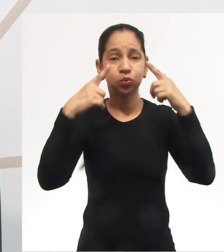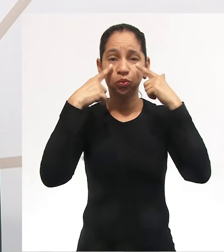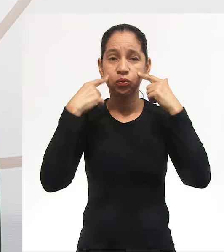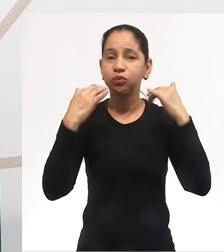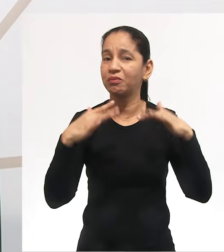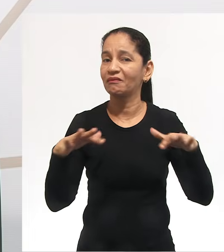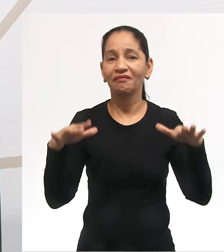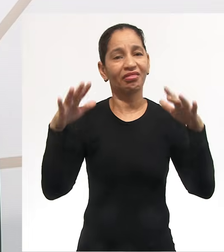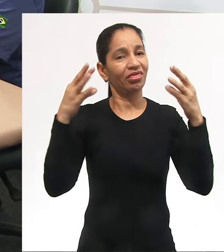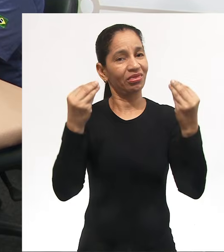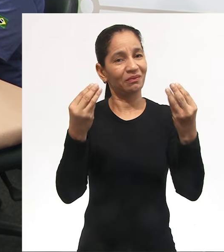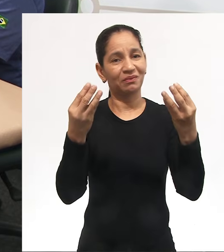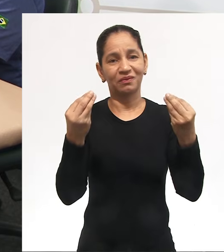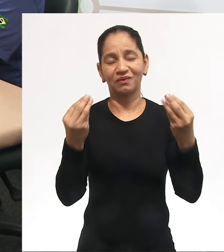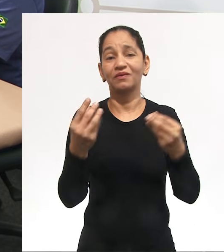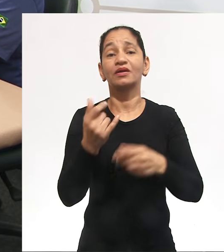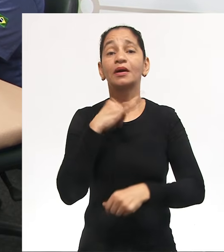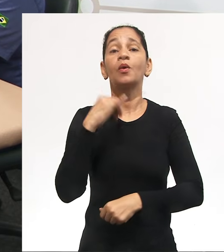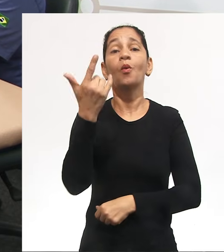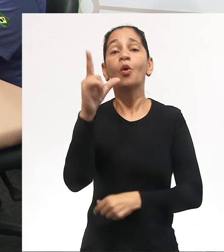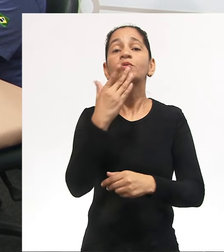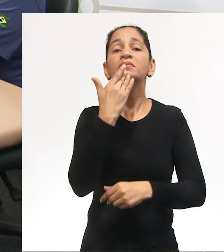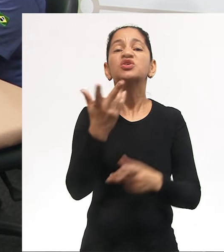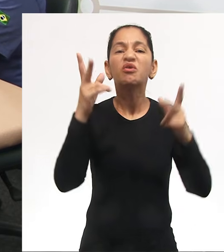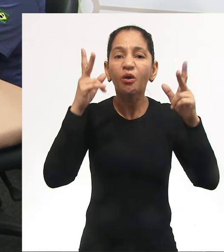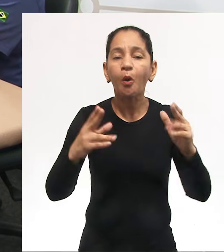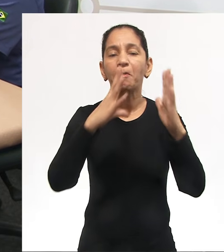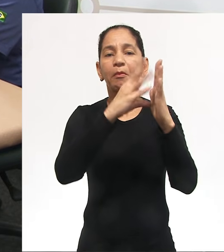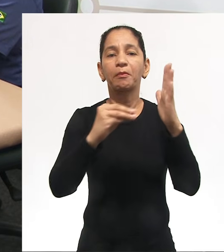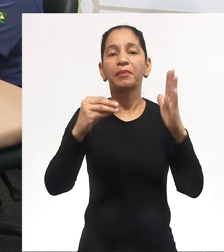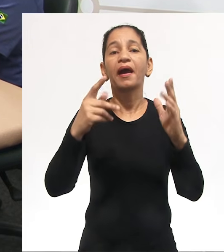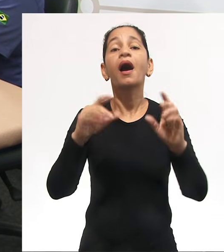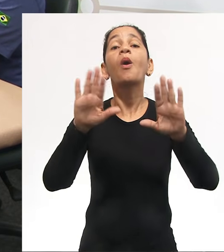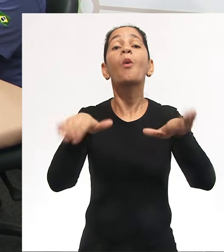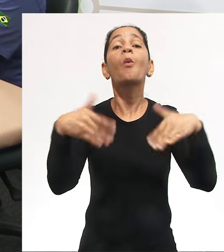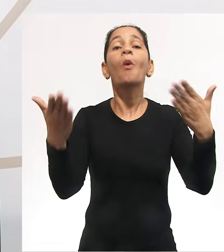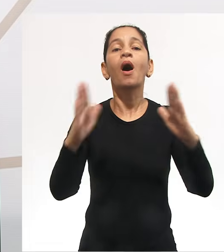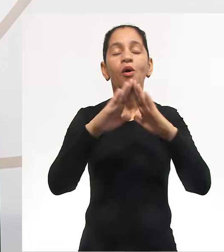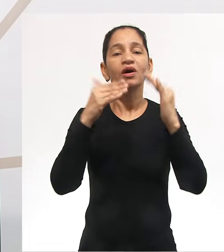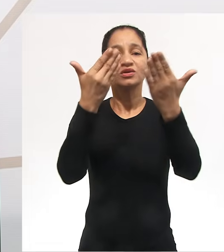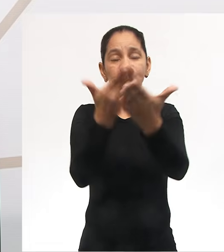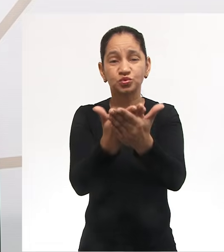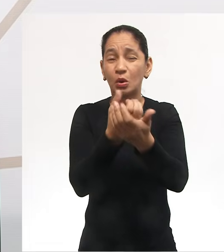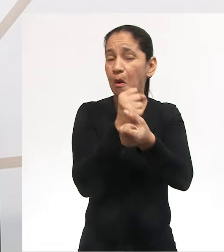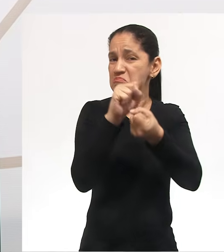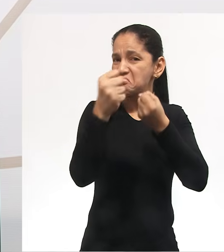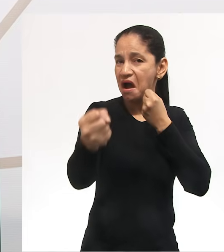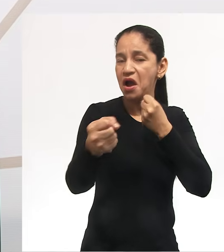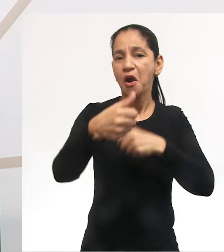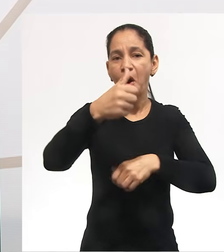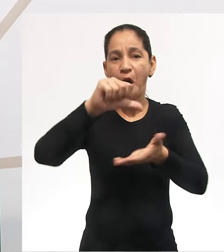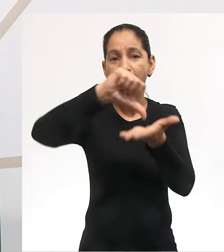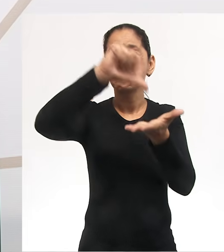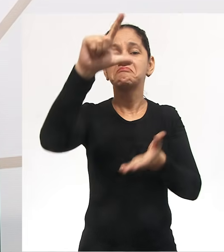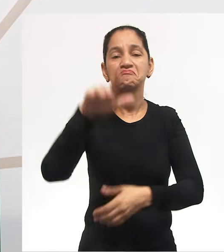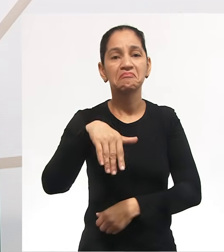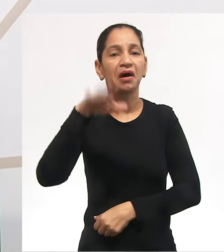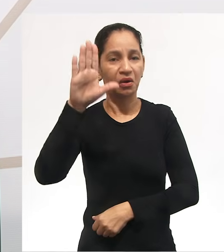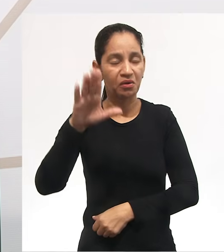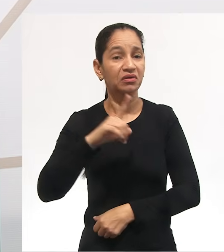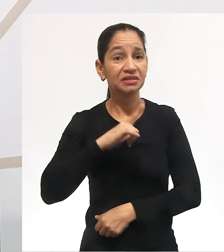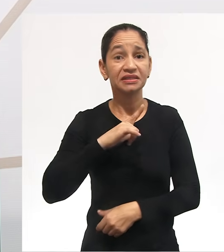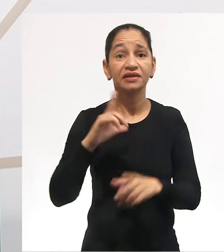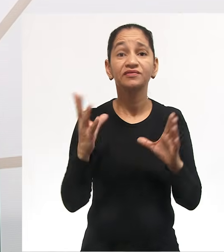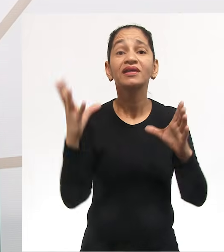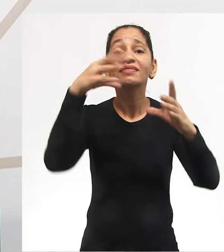assim, ficou muito emocionada. Com Ficou muito certeza. emocionado. O outro pediu para fazer a escola, que